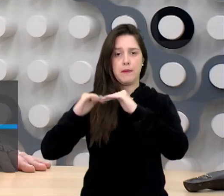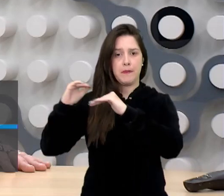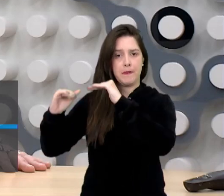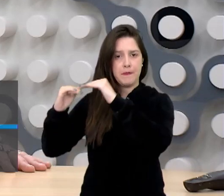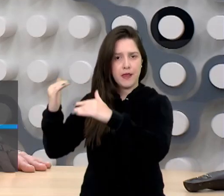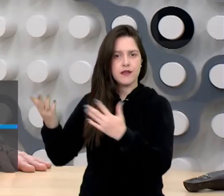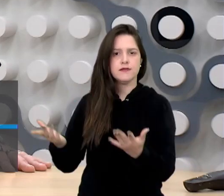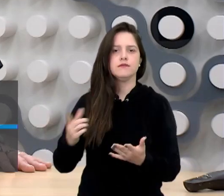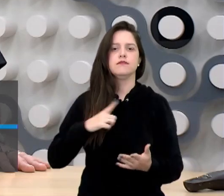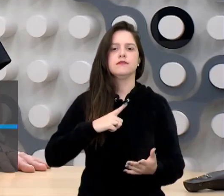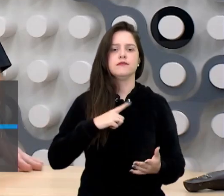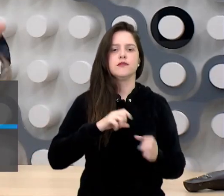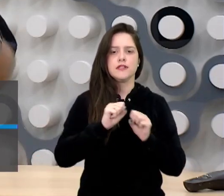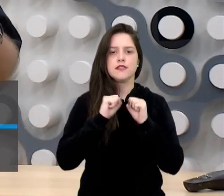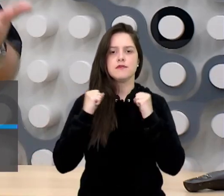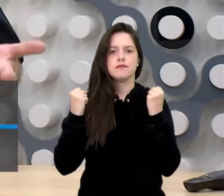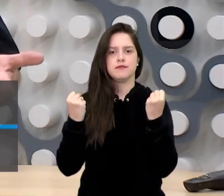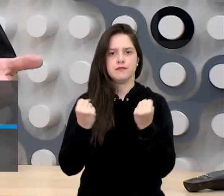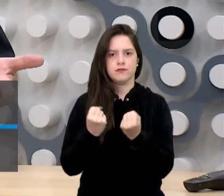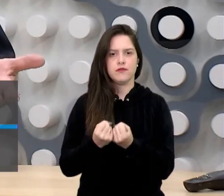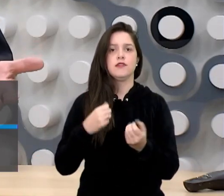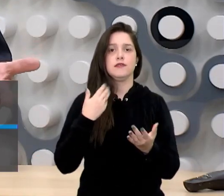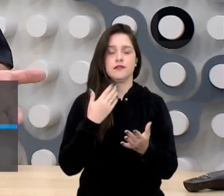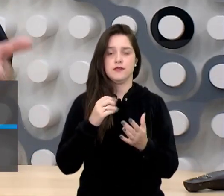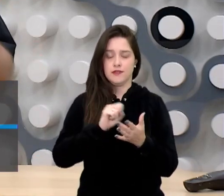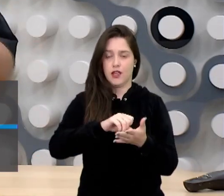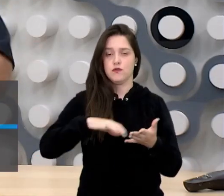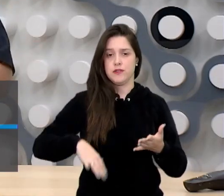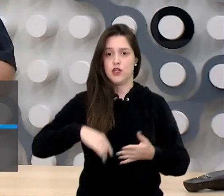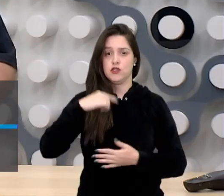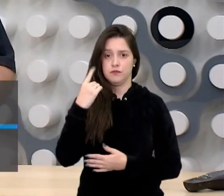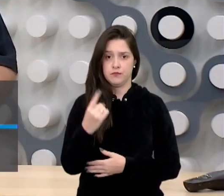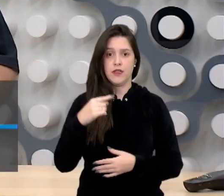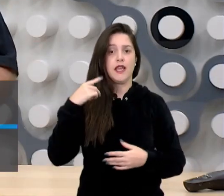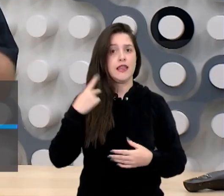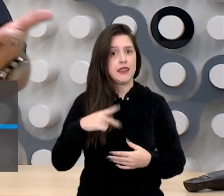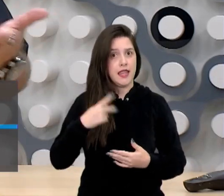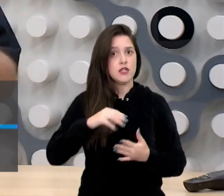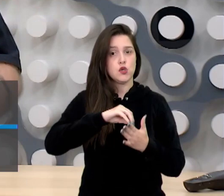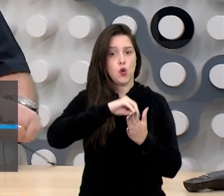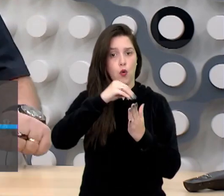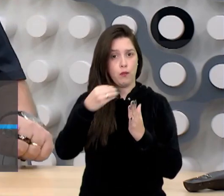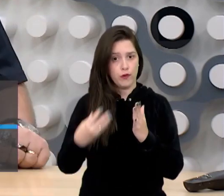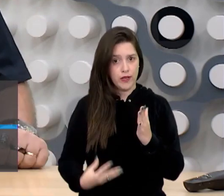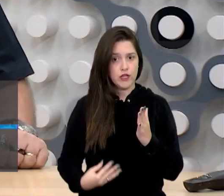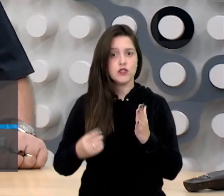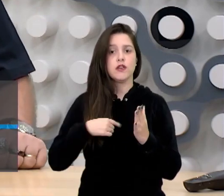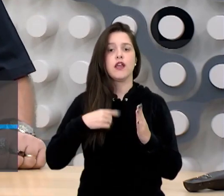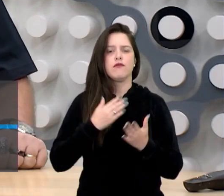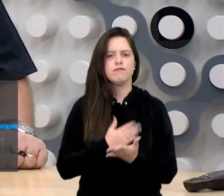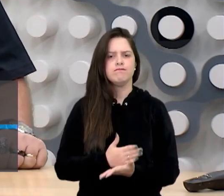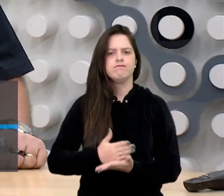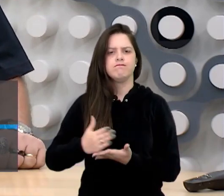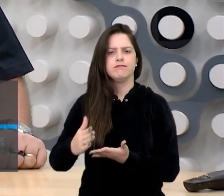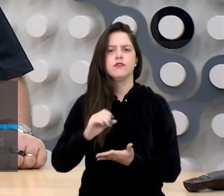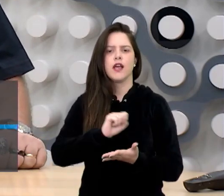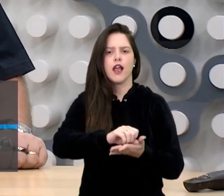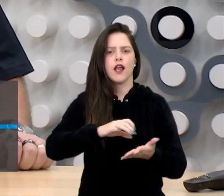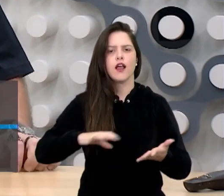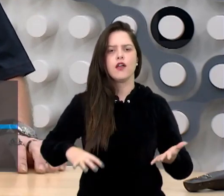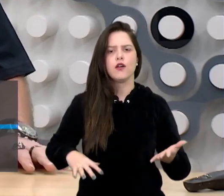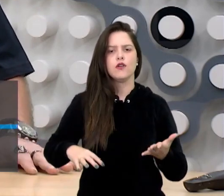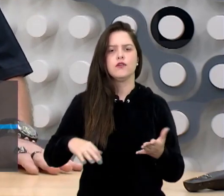toda a sistematização da atividade 1 deste componente. E agora nós vamos iniciar aí a